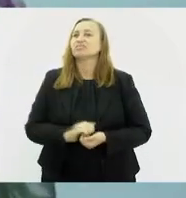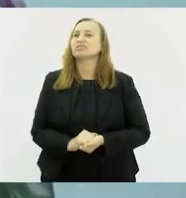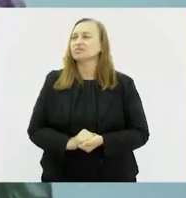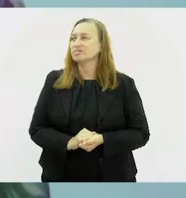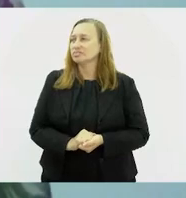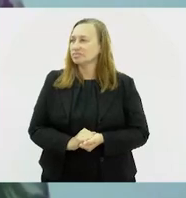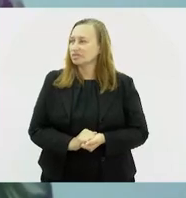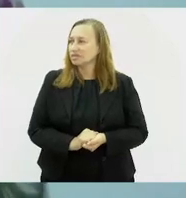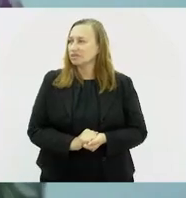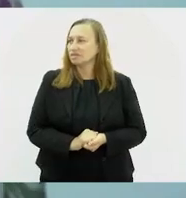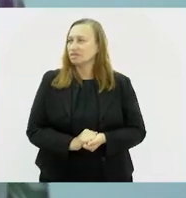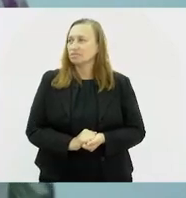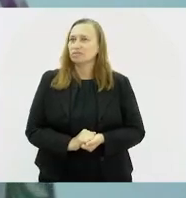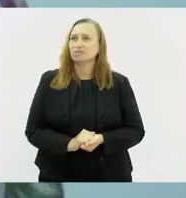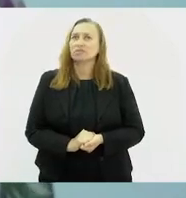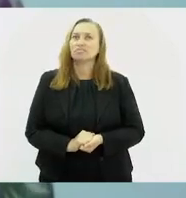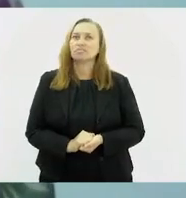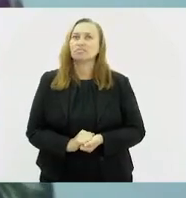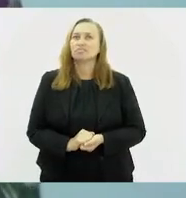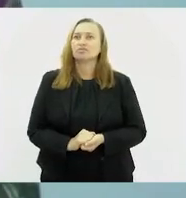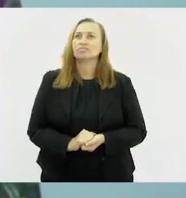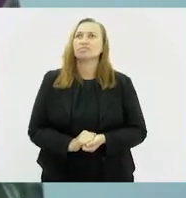também promove